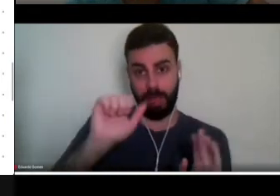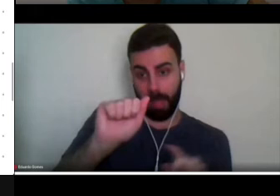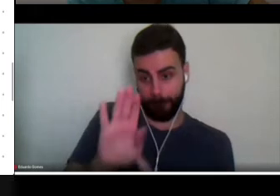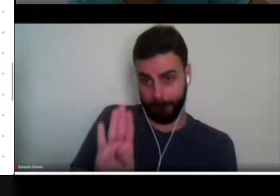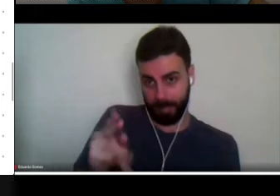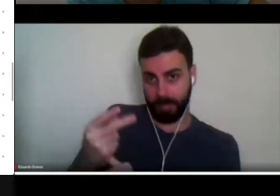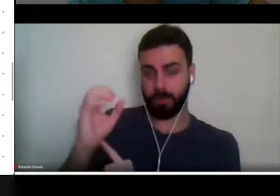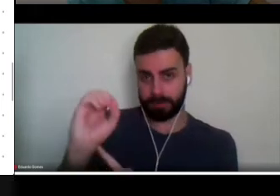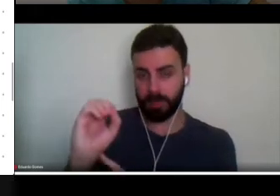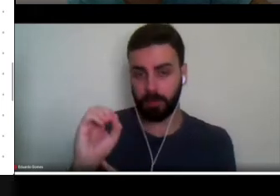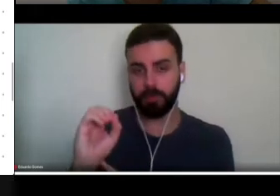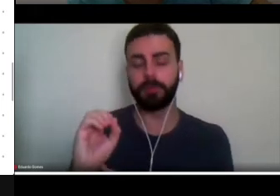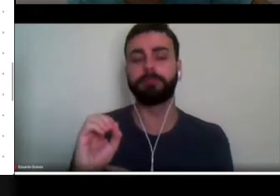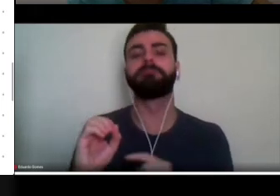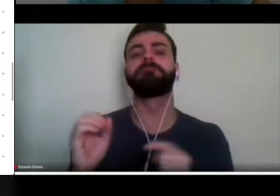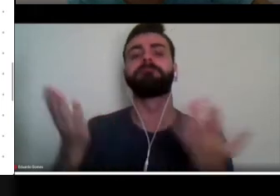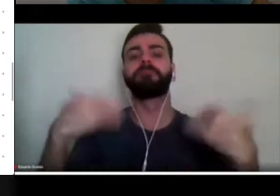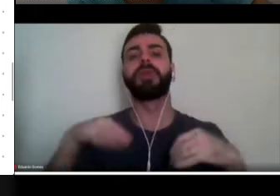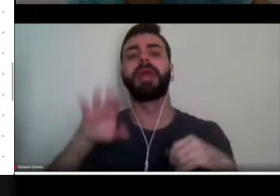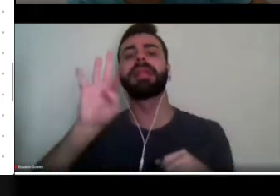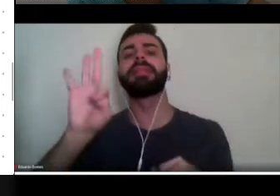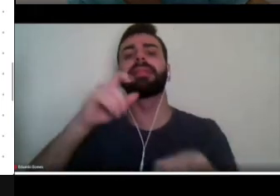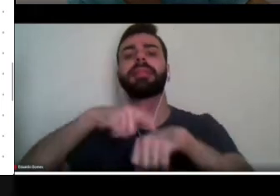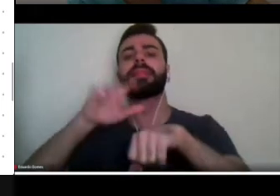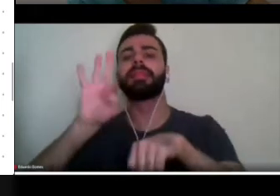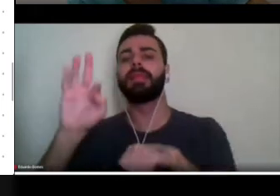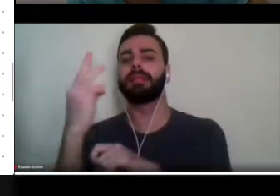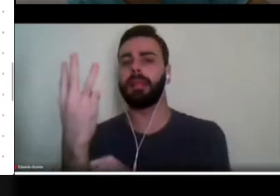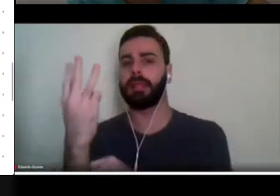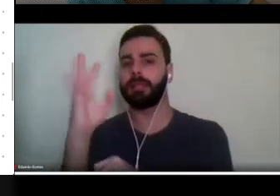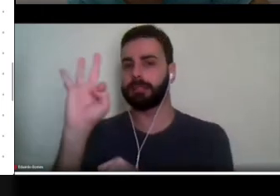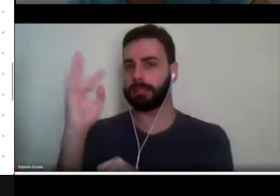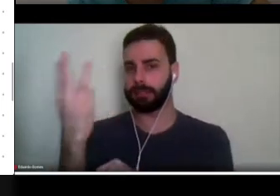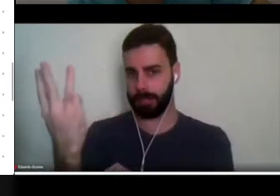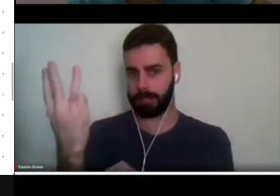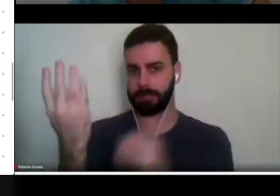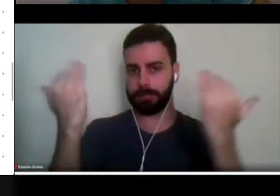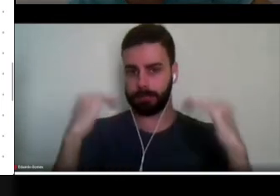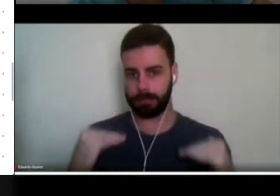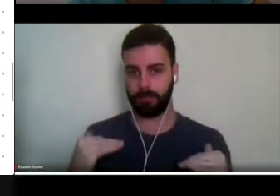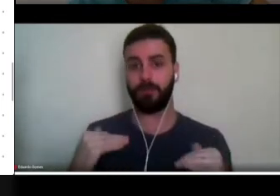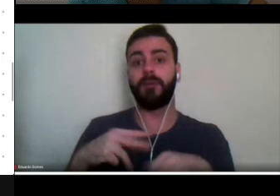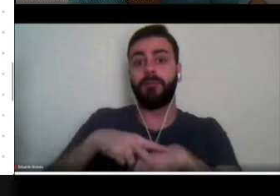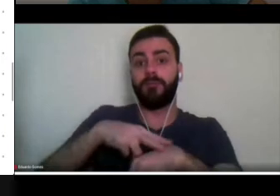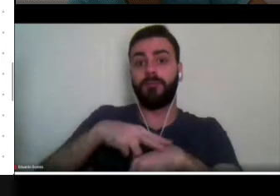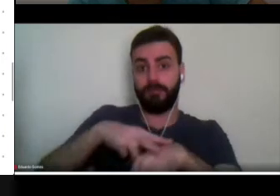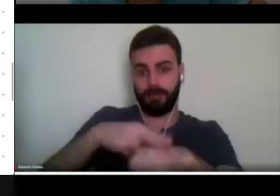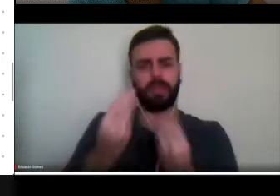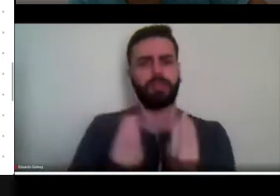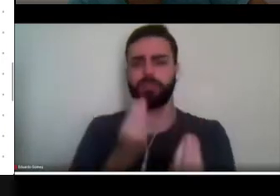tenho? Né? O que eu tenho? Isso aqui é XA, isso aqui é XB.